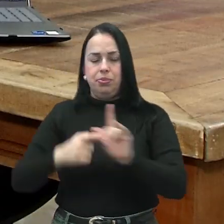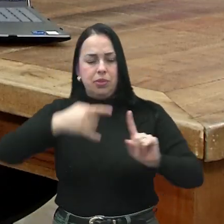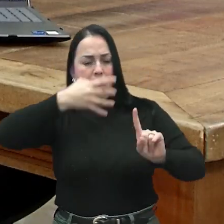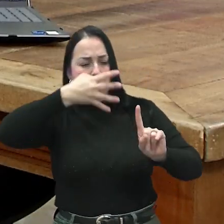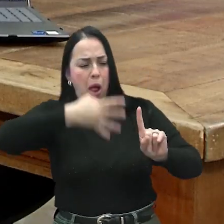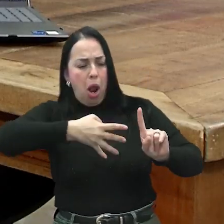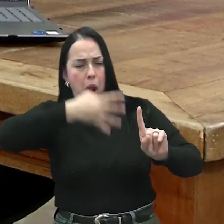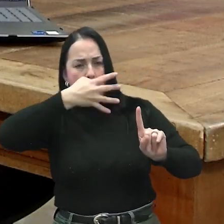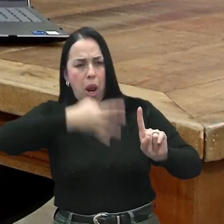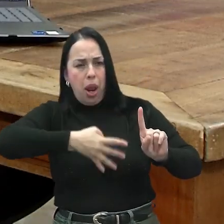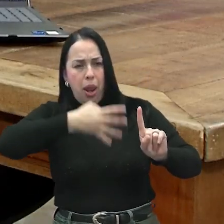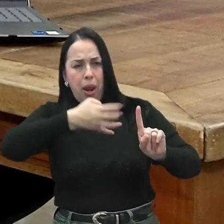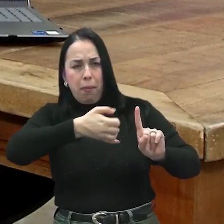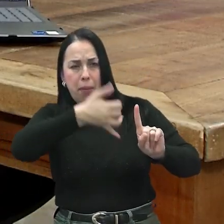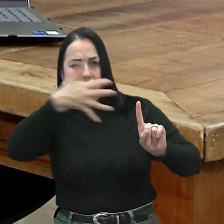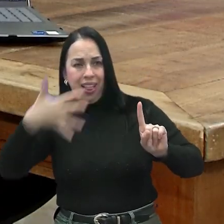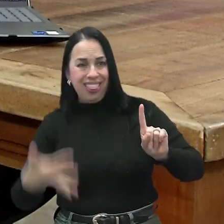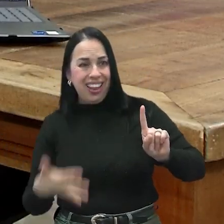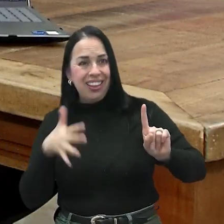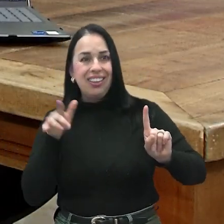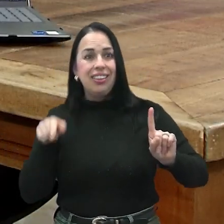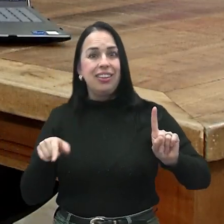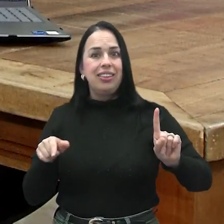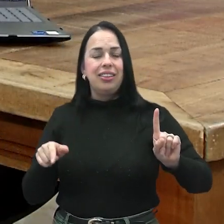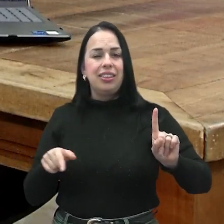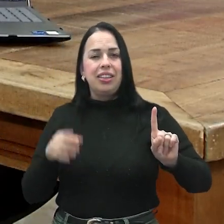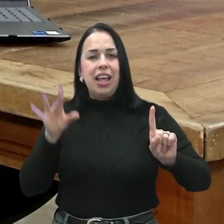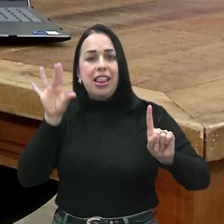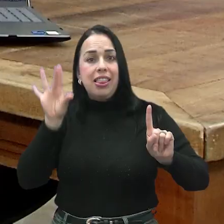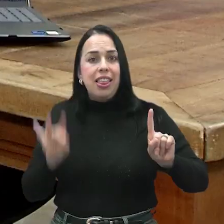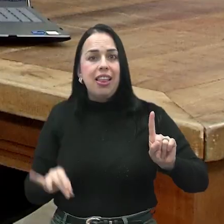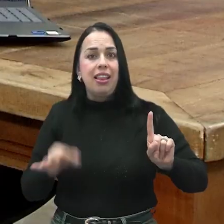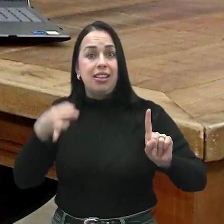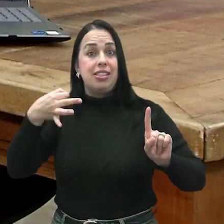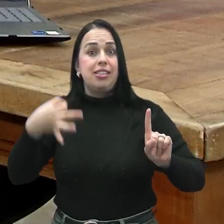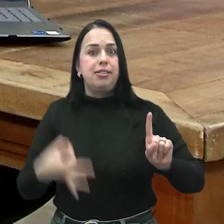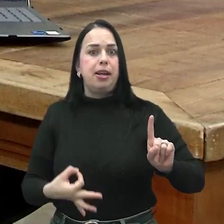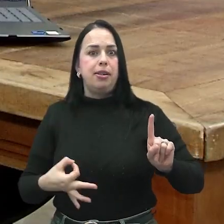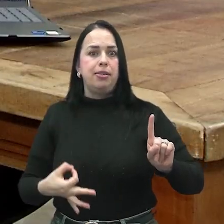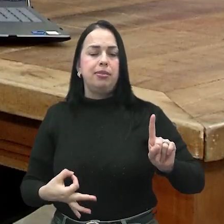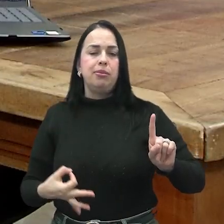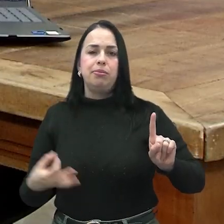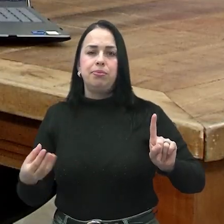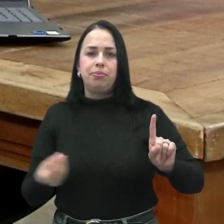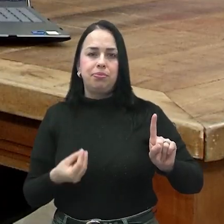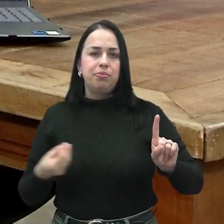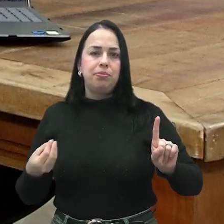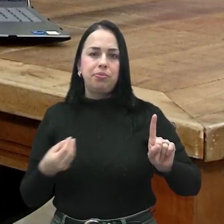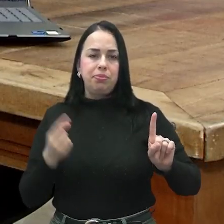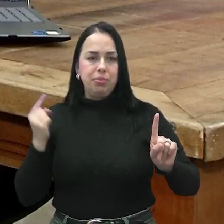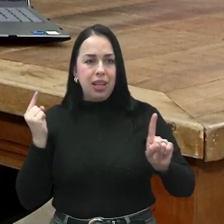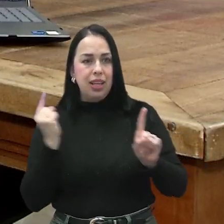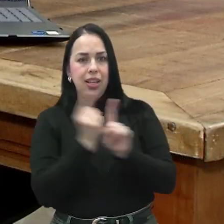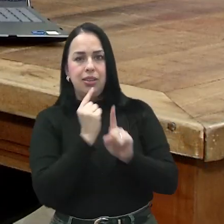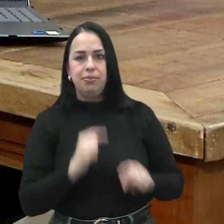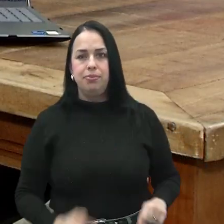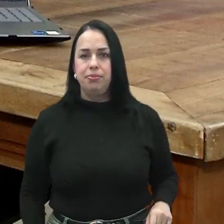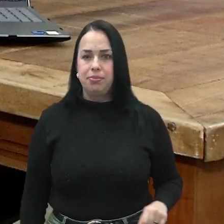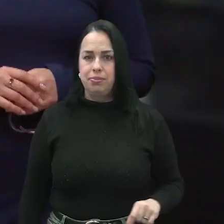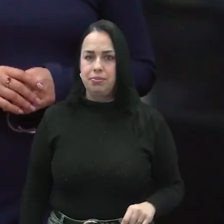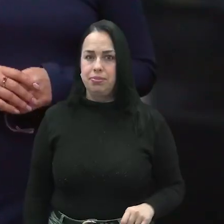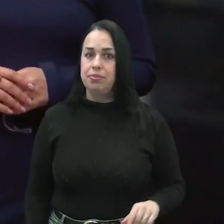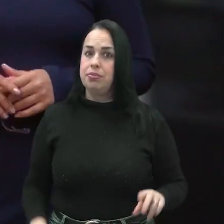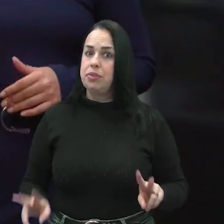uma forma de reconhecimento de características que acaba sendo bem preciso, ela é bem consistente no que ela